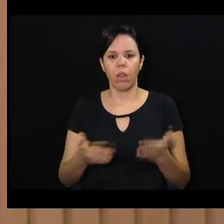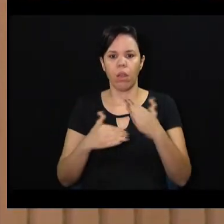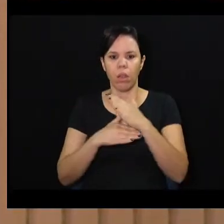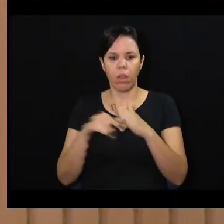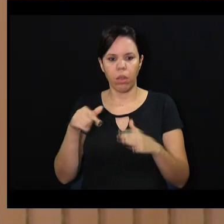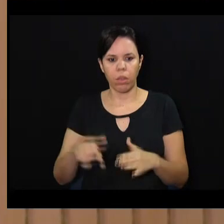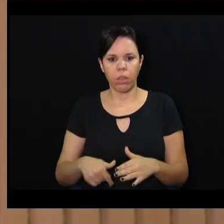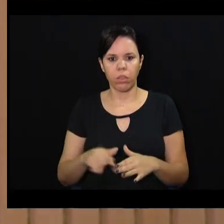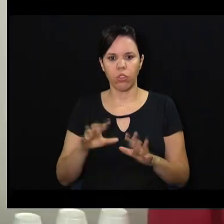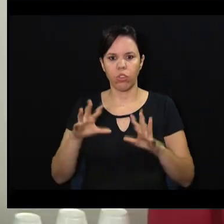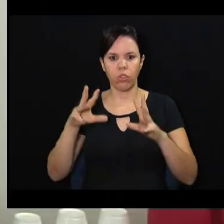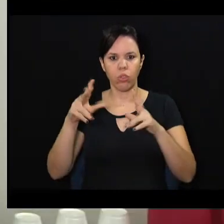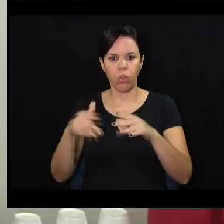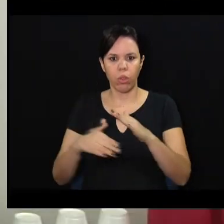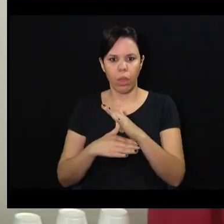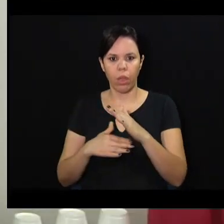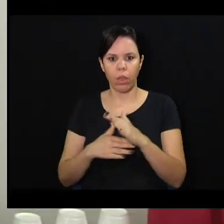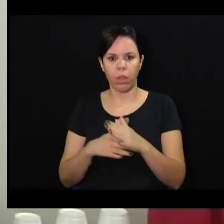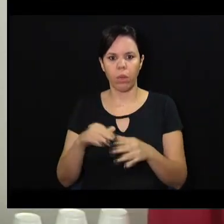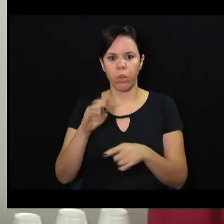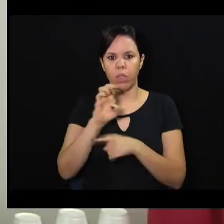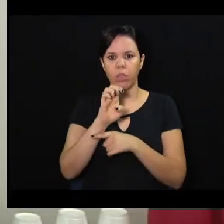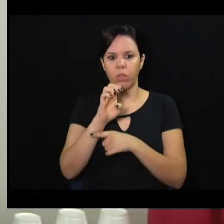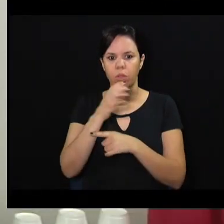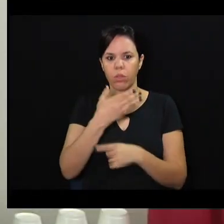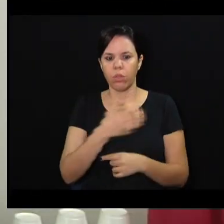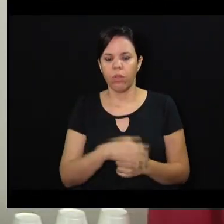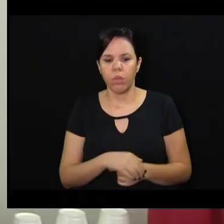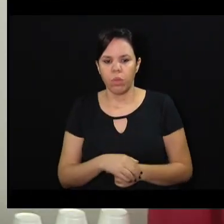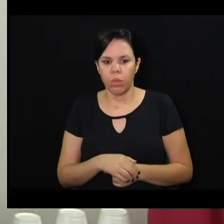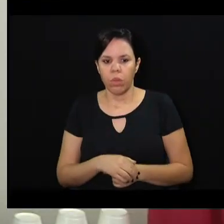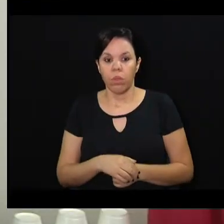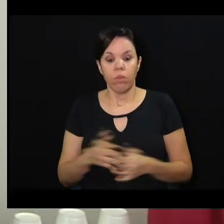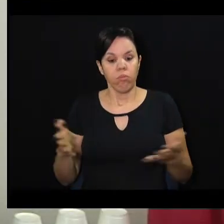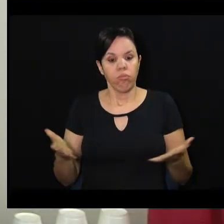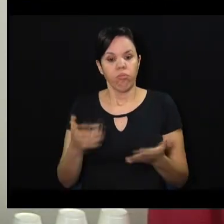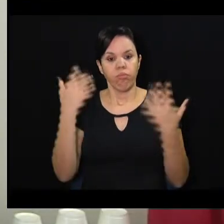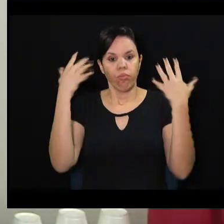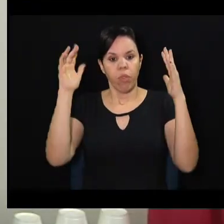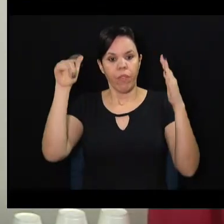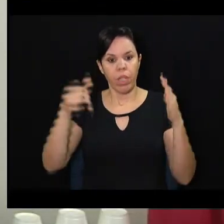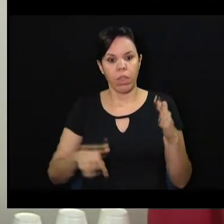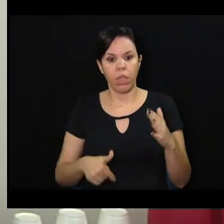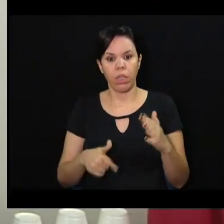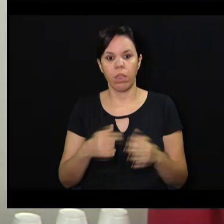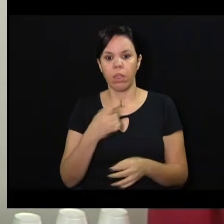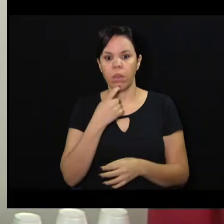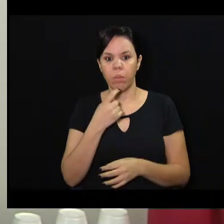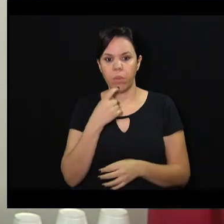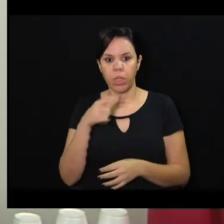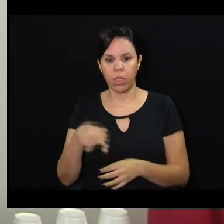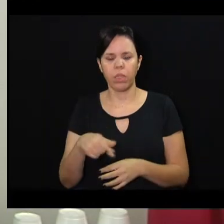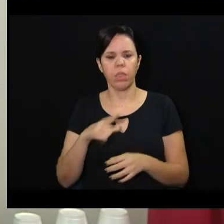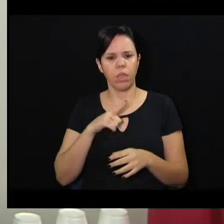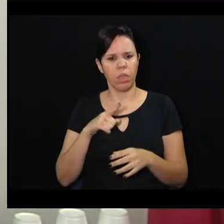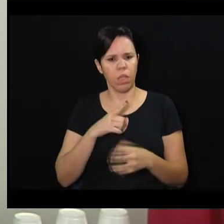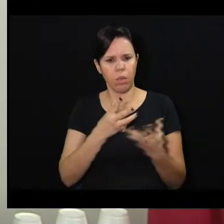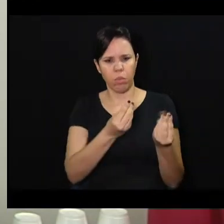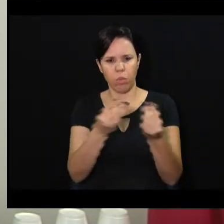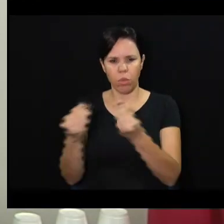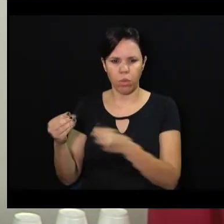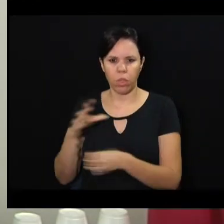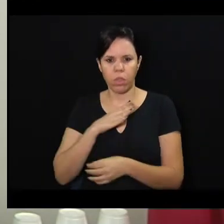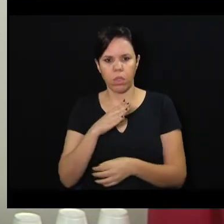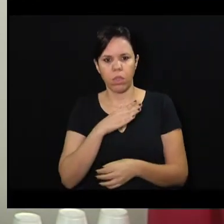municipais de todo o estado. Trazer o evento para Campinas é muito importante, especialmente pela questão logística. Campinas tem muitas cidades na